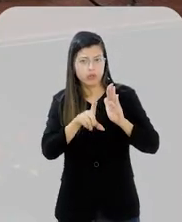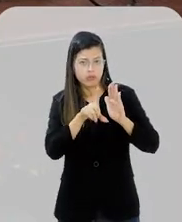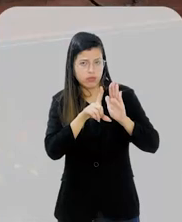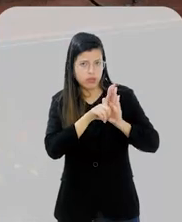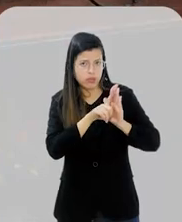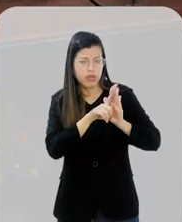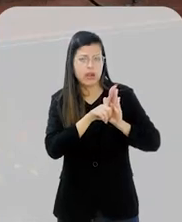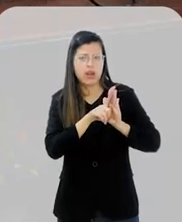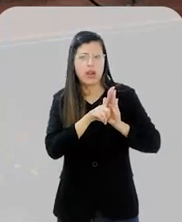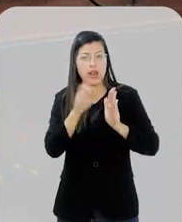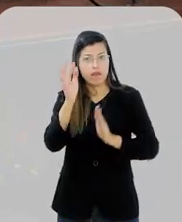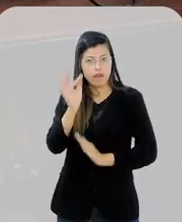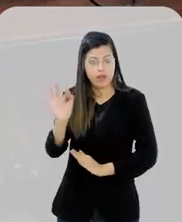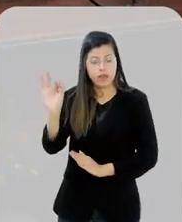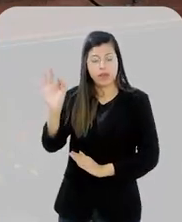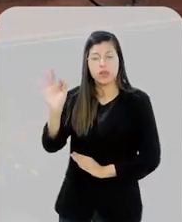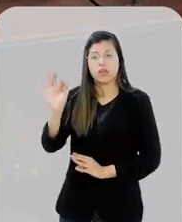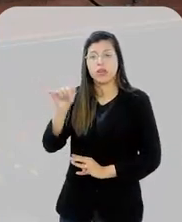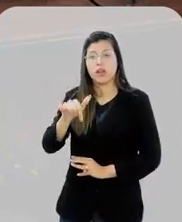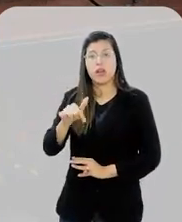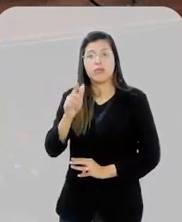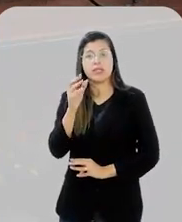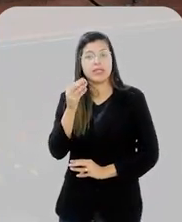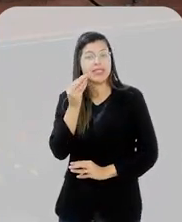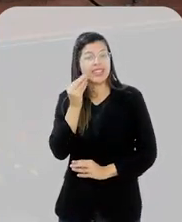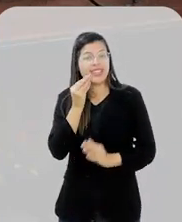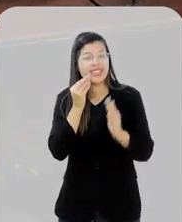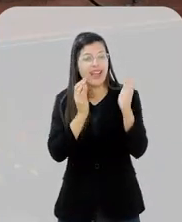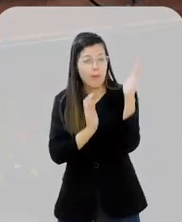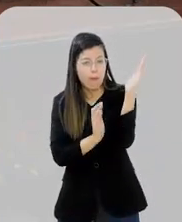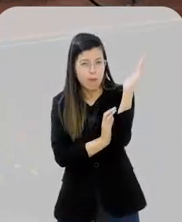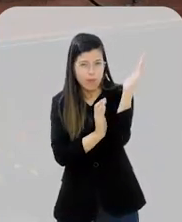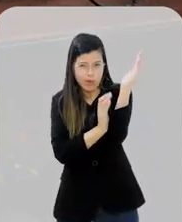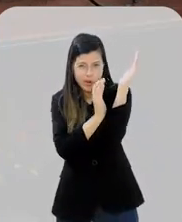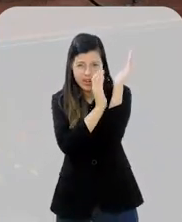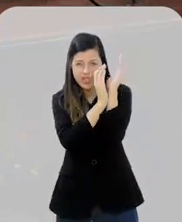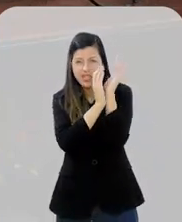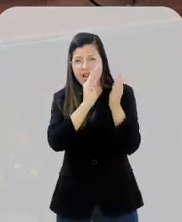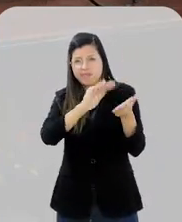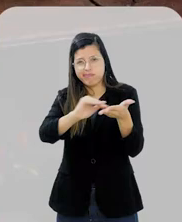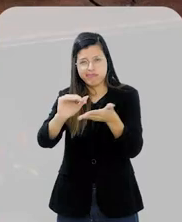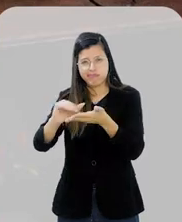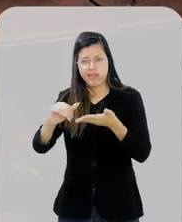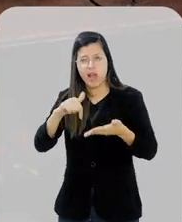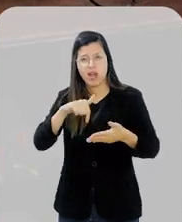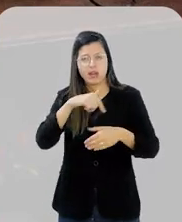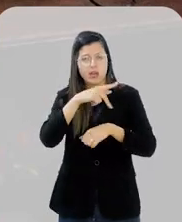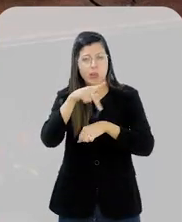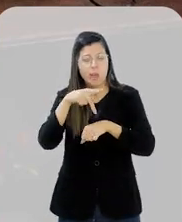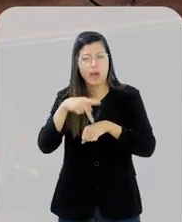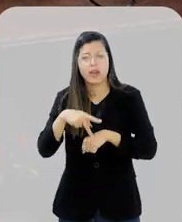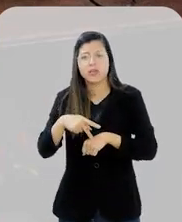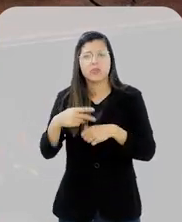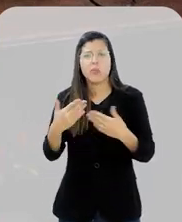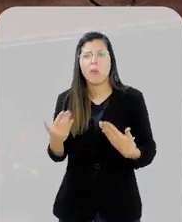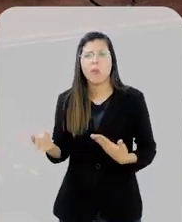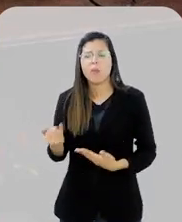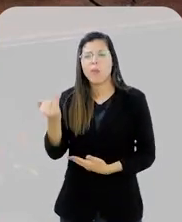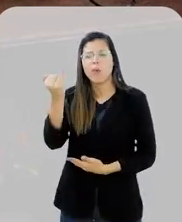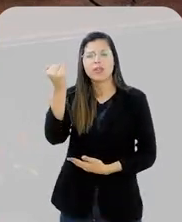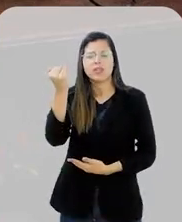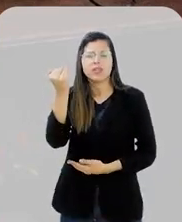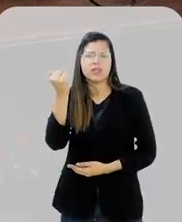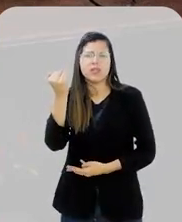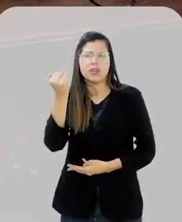né, que visam justamente agilizar essa burocracia toda aqui no país, né? Qual a importância, né, dessa maior agilidade